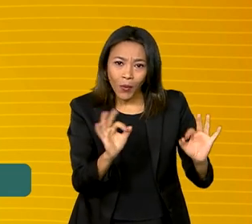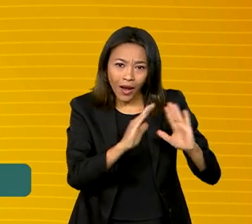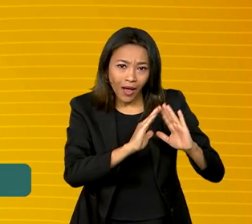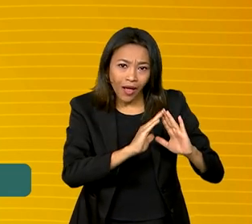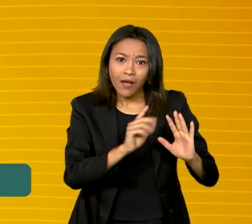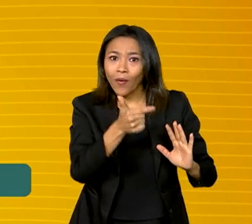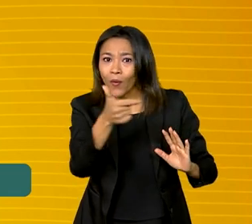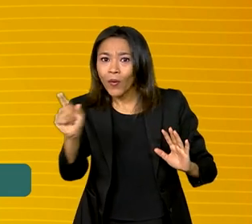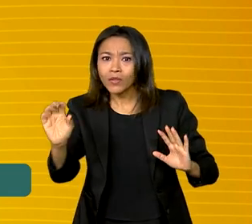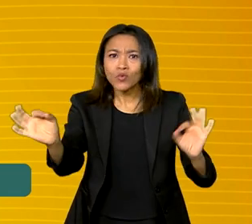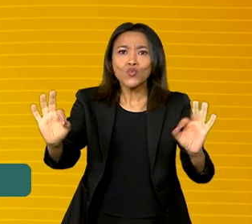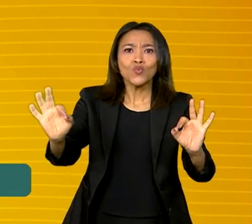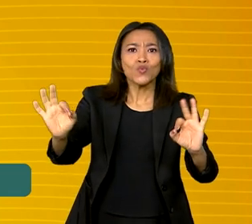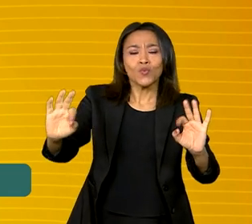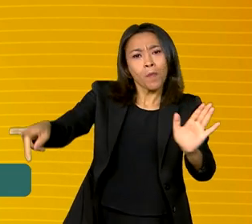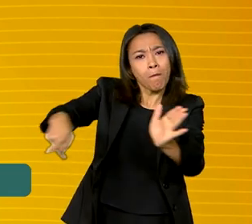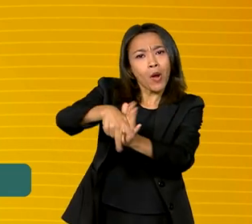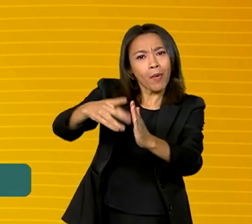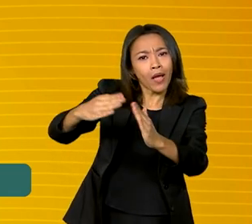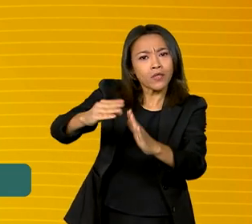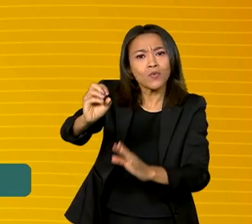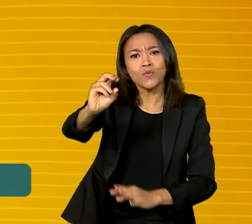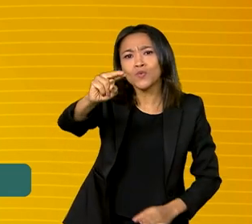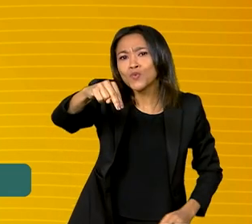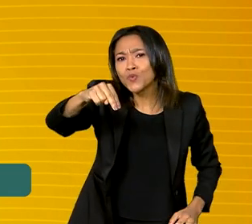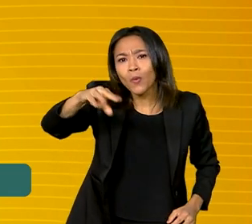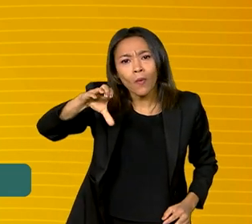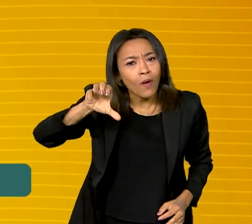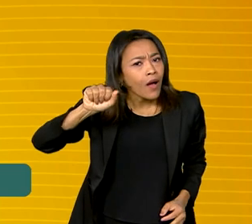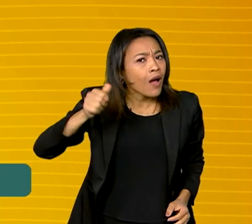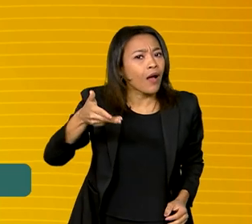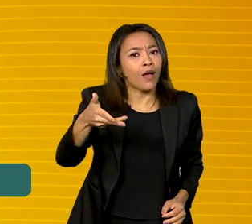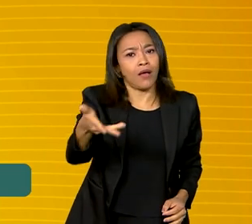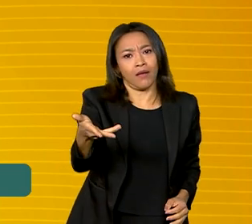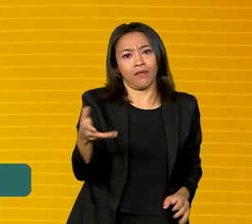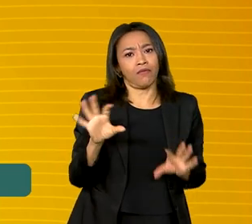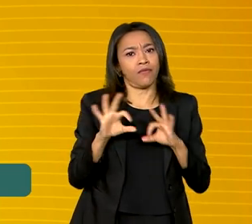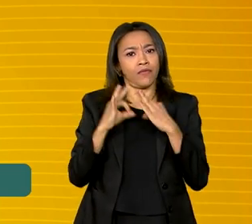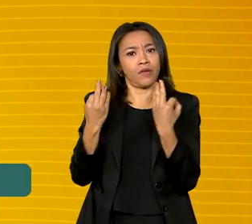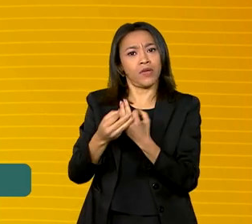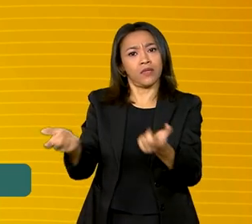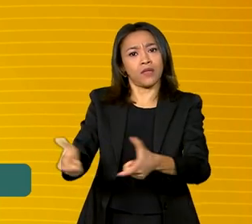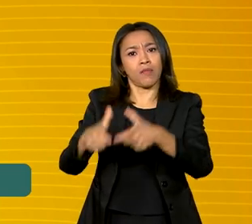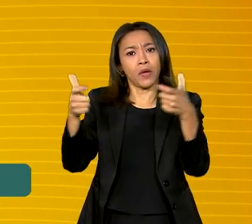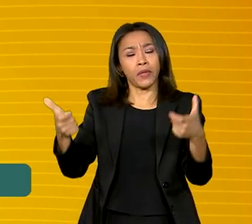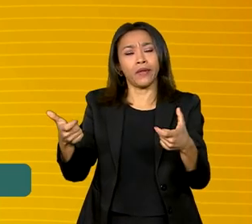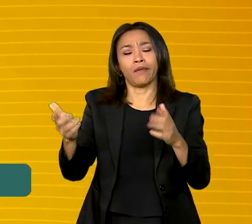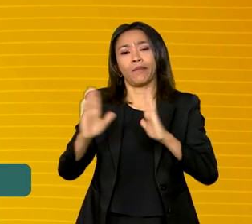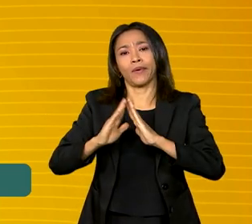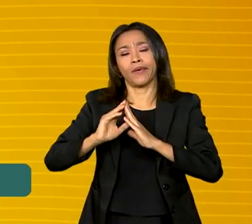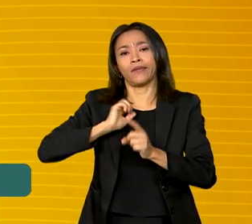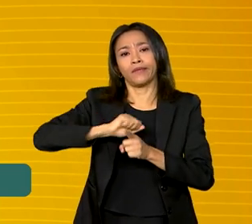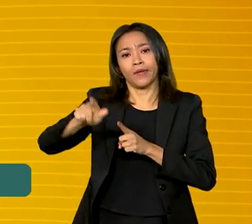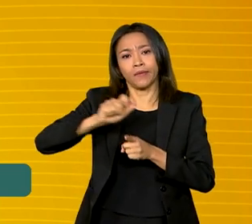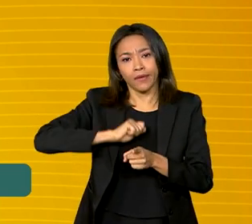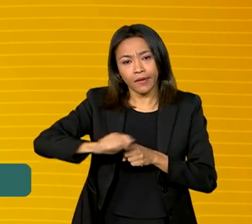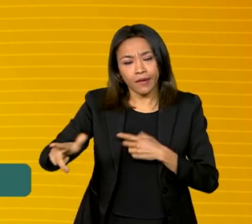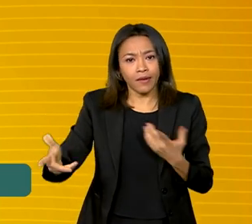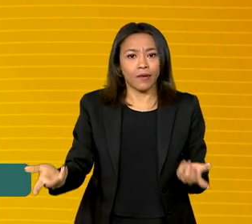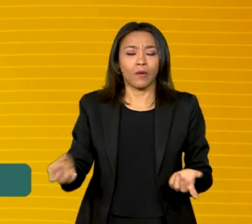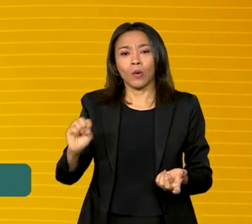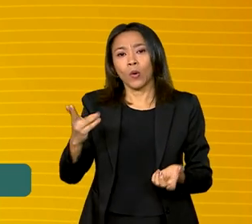que nunca tiveram uma casa própria, famílias, na sua grande maioria, vivendo de aluguel ou numa